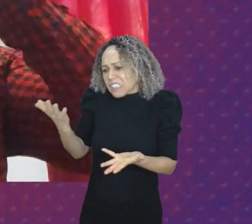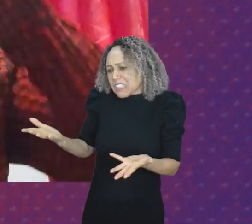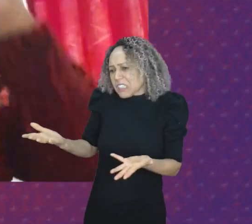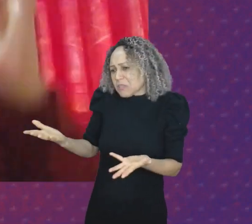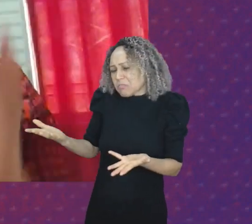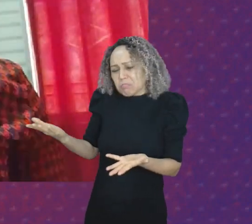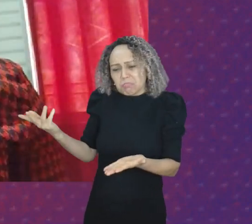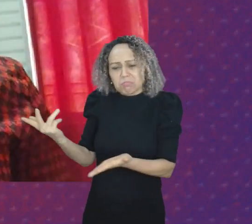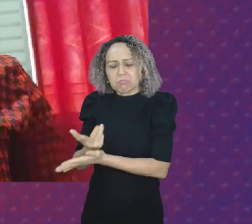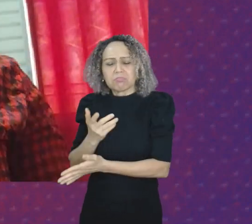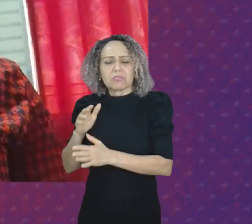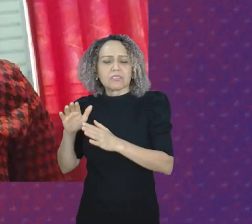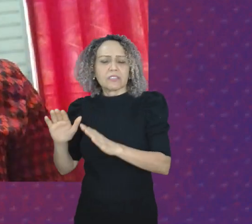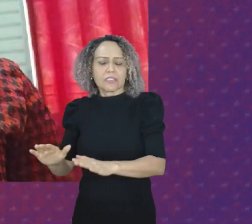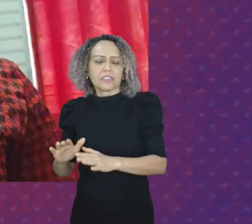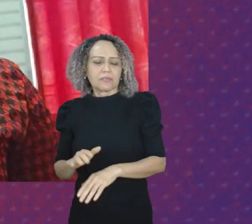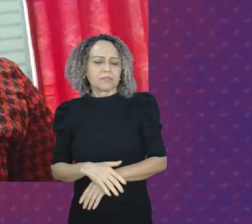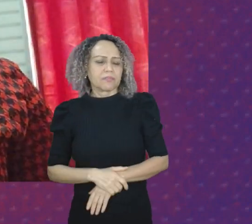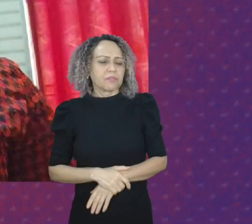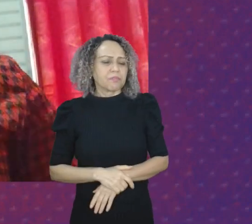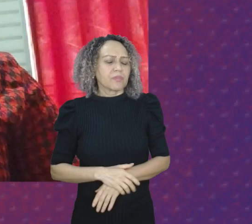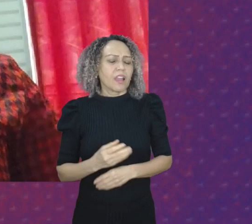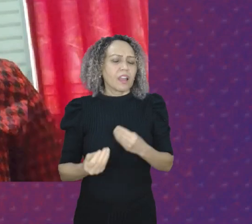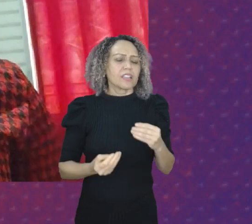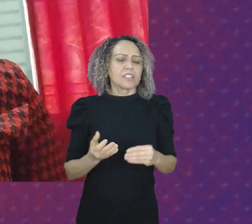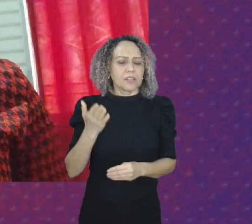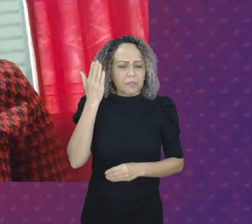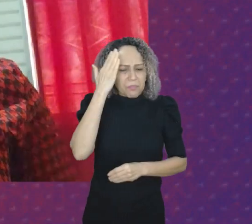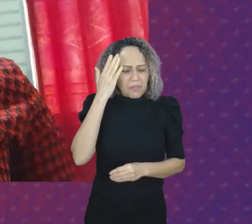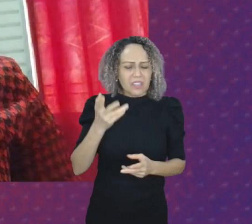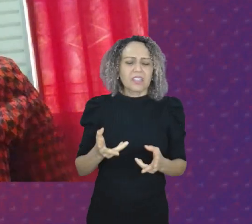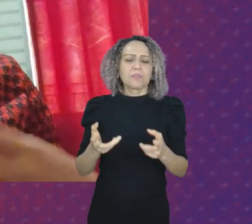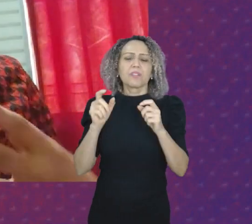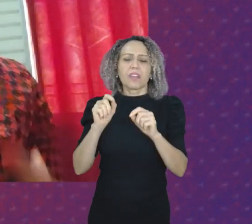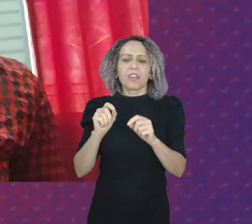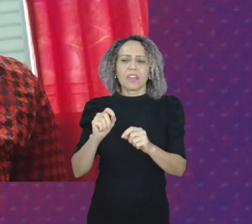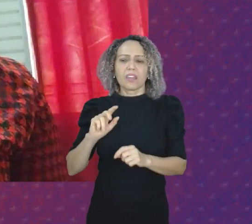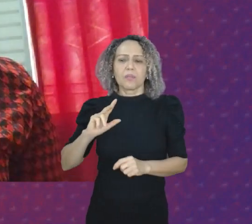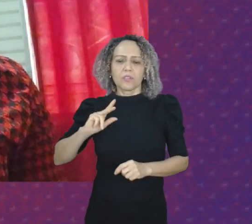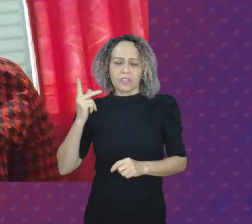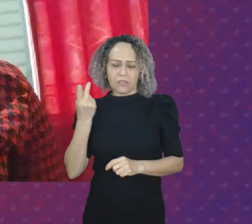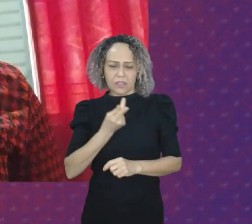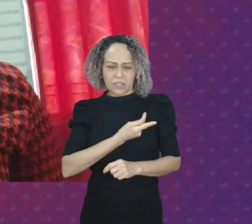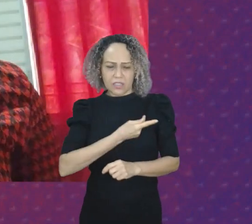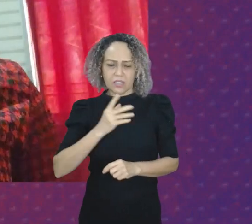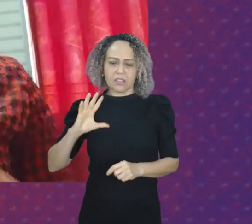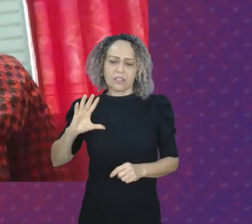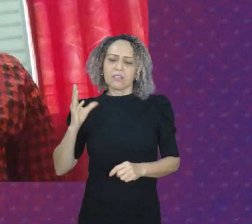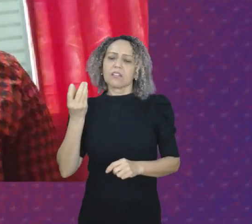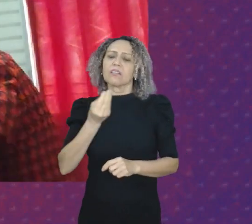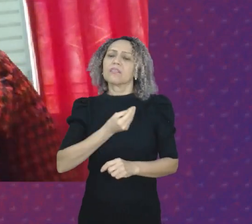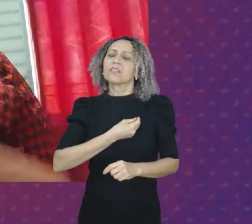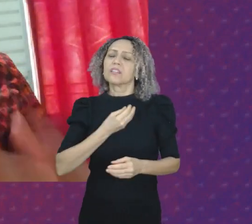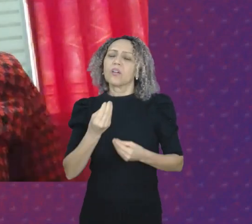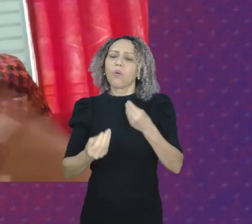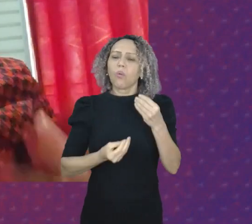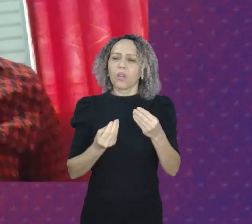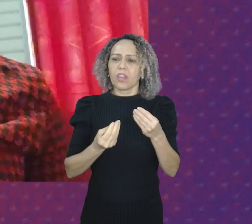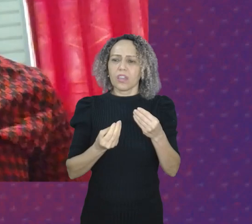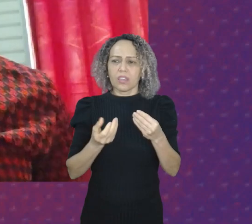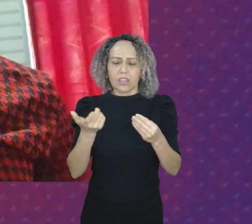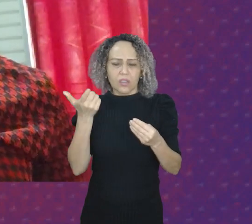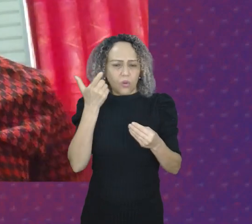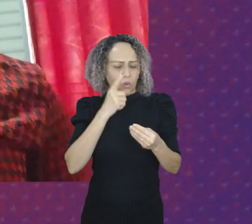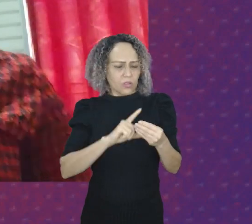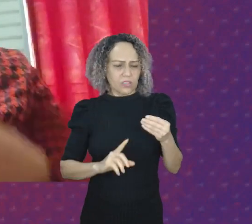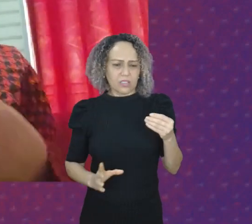gente vê que muitas travestis e transexuais tiveram seus diferenciais. Algumas, que não é realidade